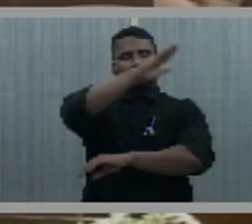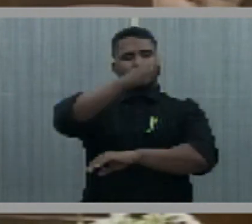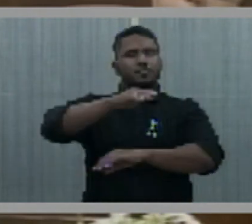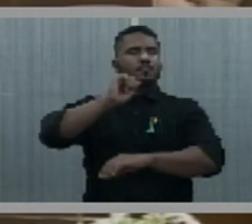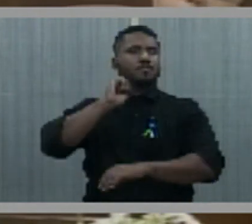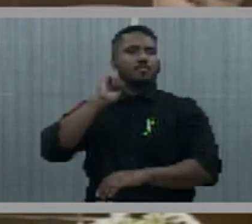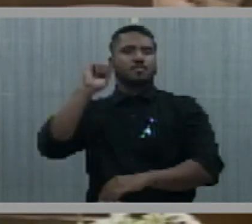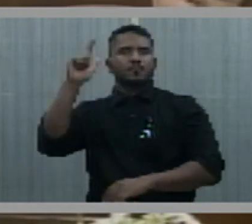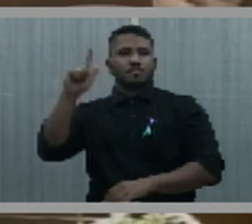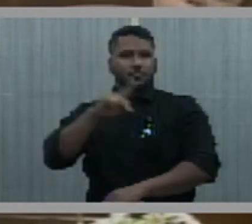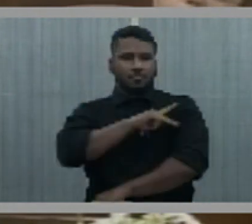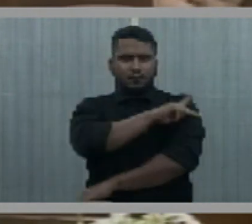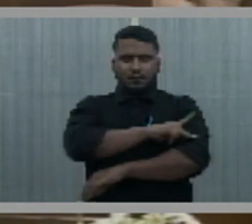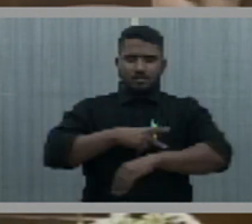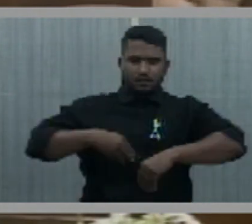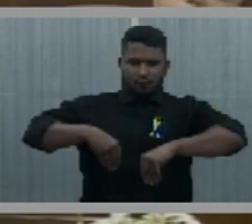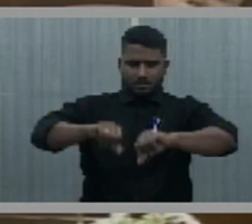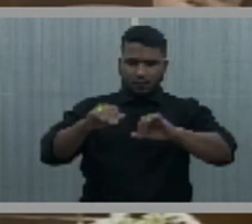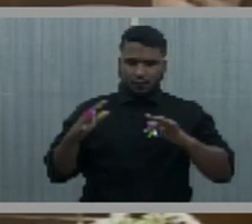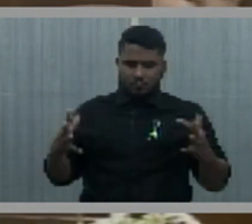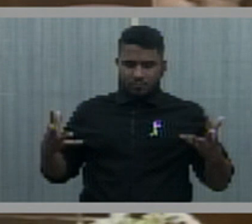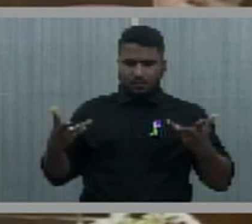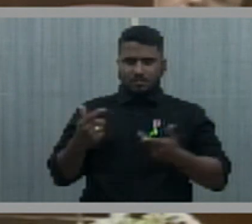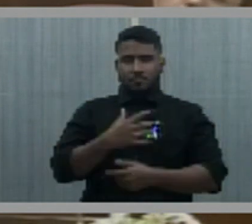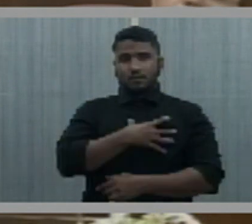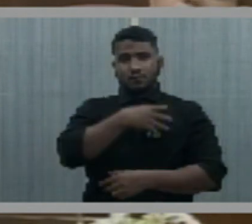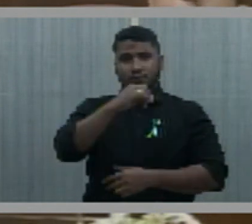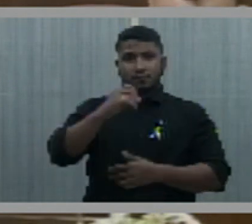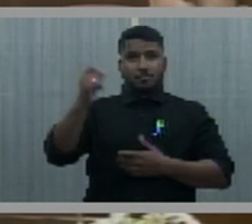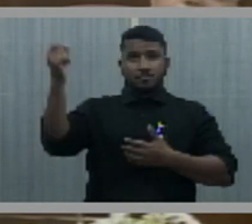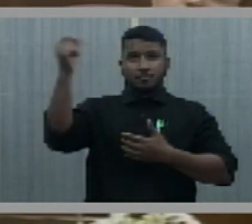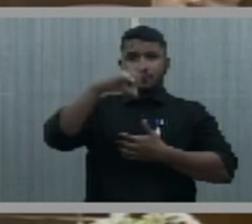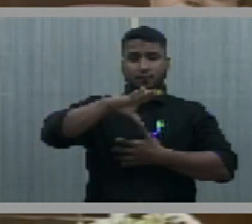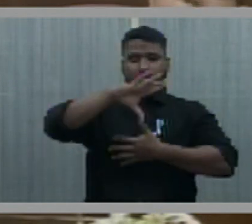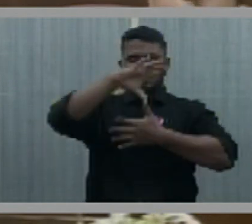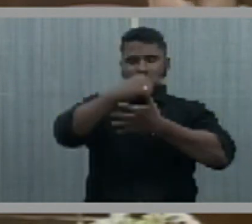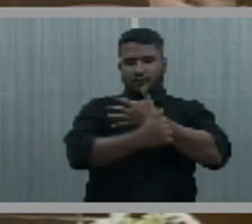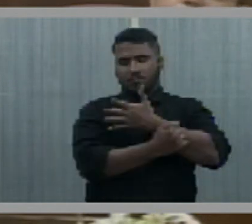azuis. Piauí, terra querida, filha do sol do Equador,